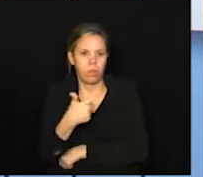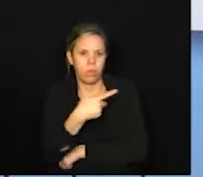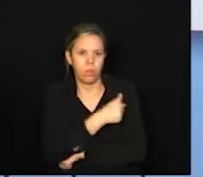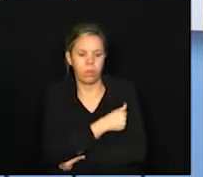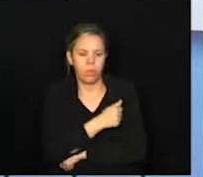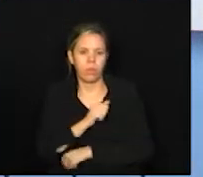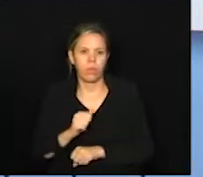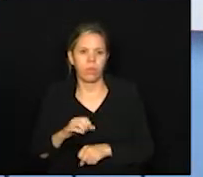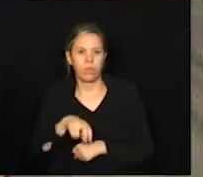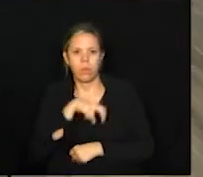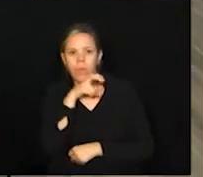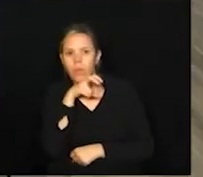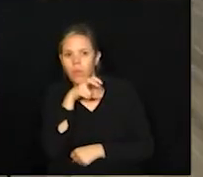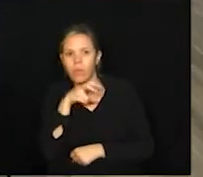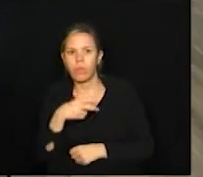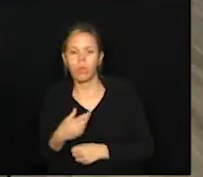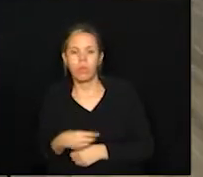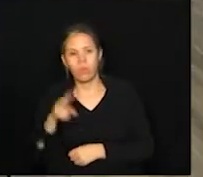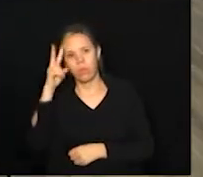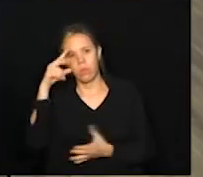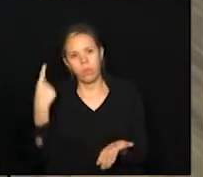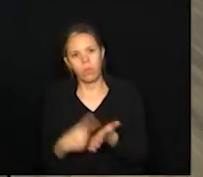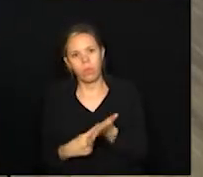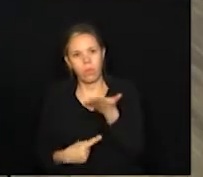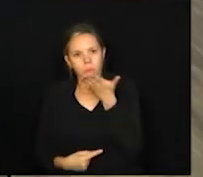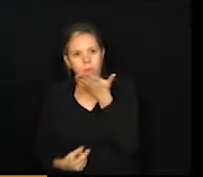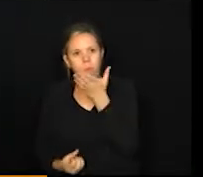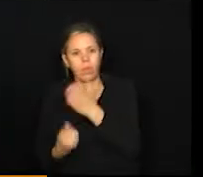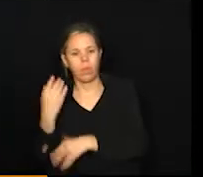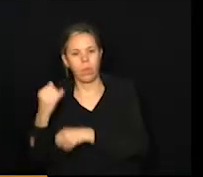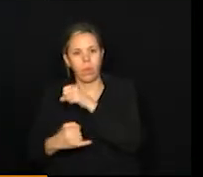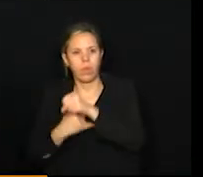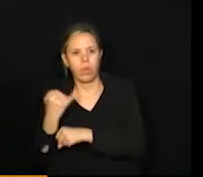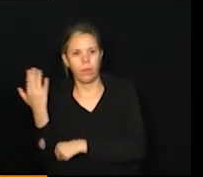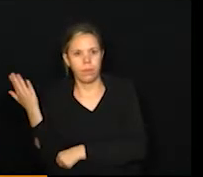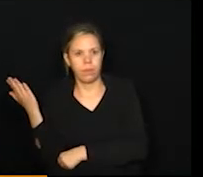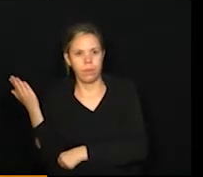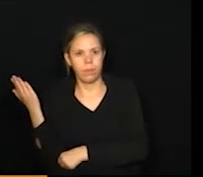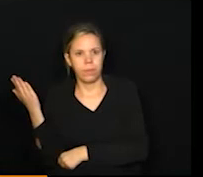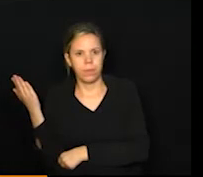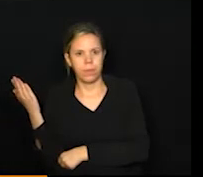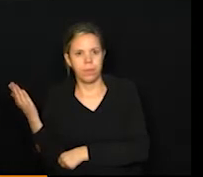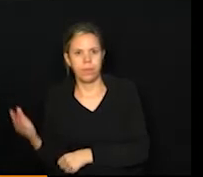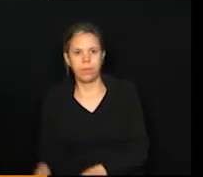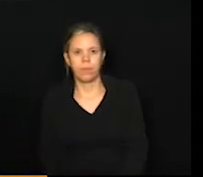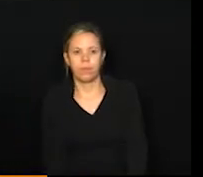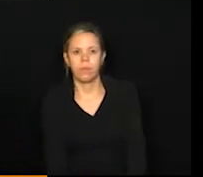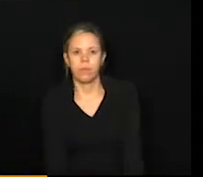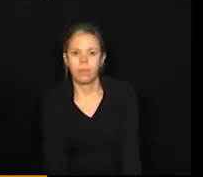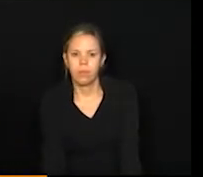da Coronavac. Lembrando que o agendamento acontece pelo site